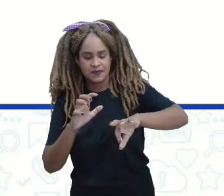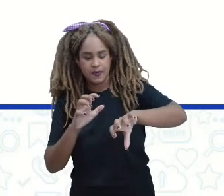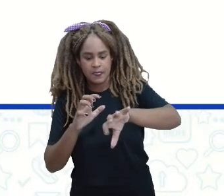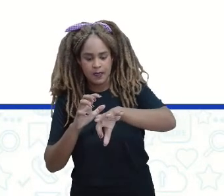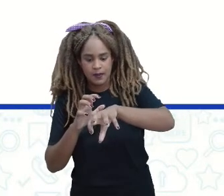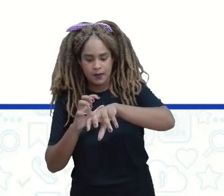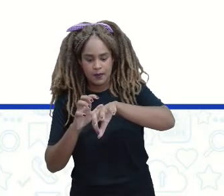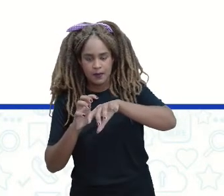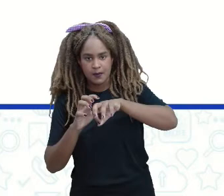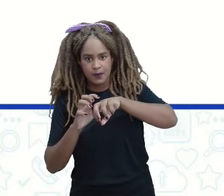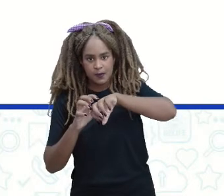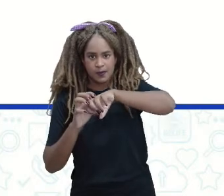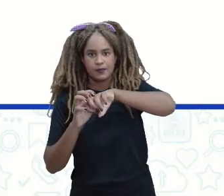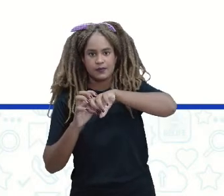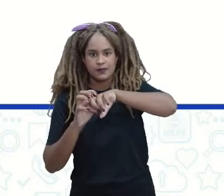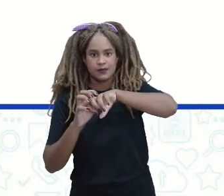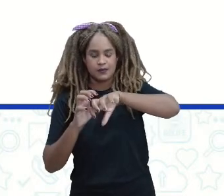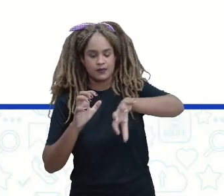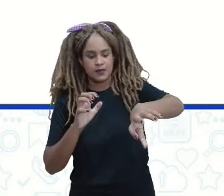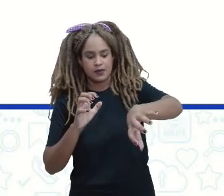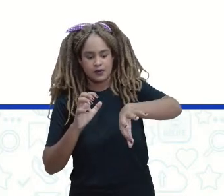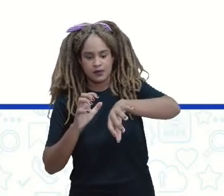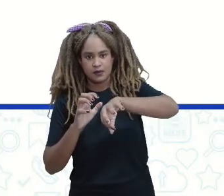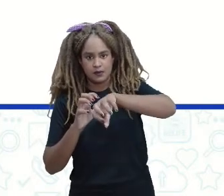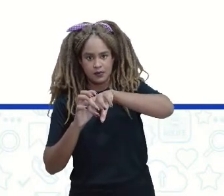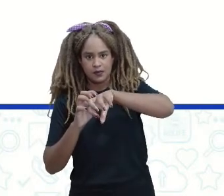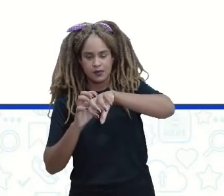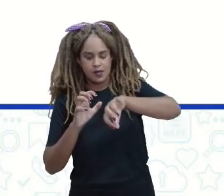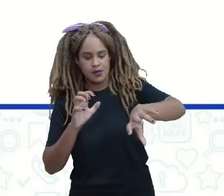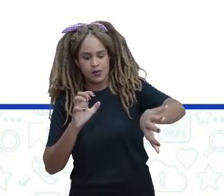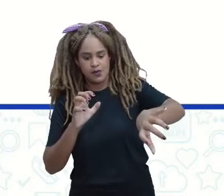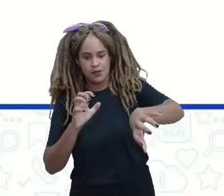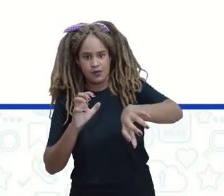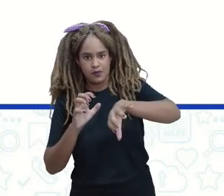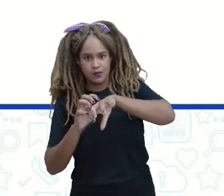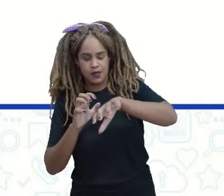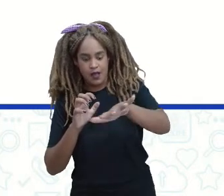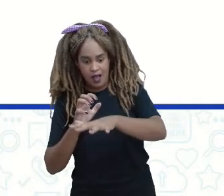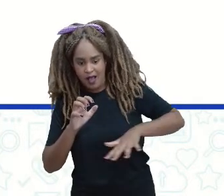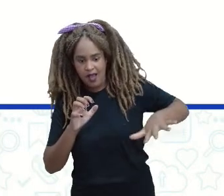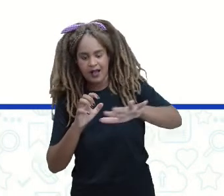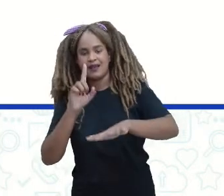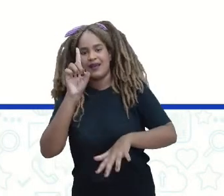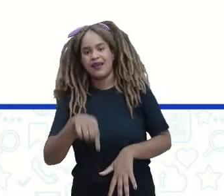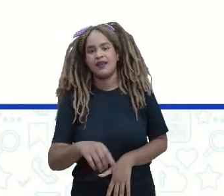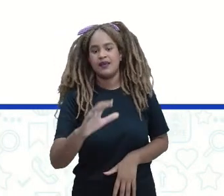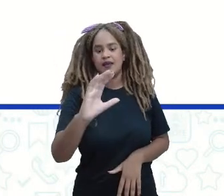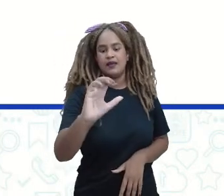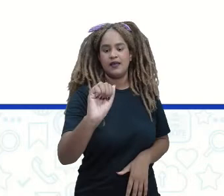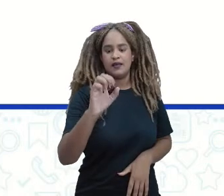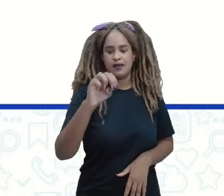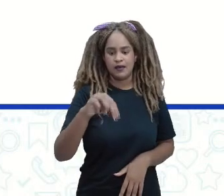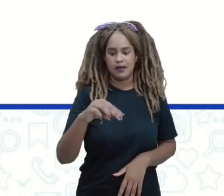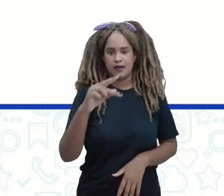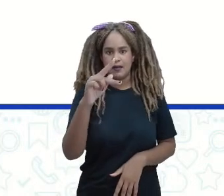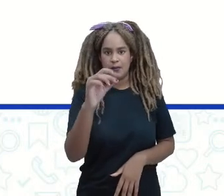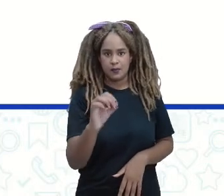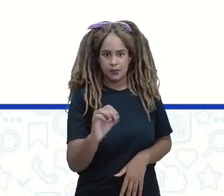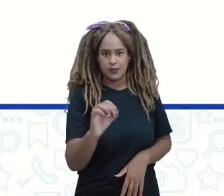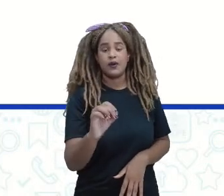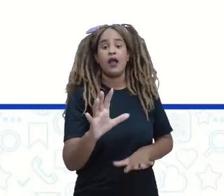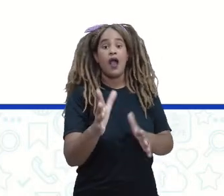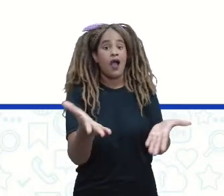essa manifestação aí do magnetismo, que é o campo magnético, tá certo? Então, seguindo aqui, o campo